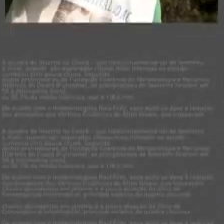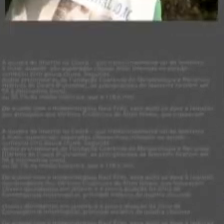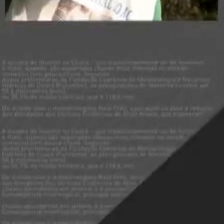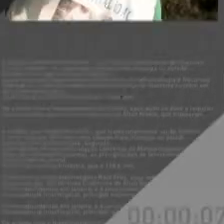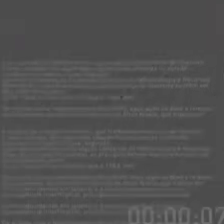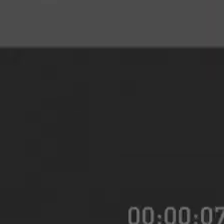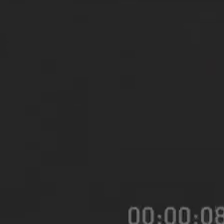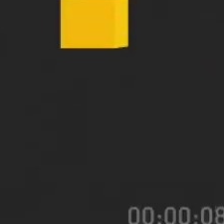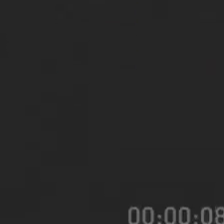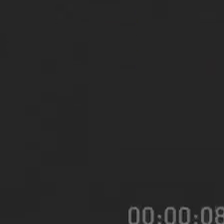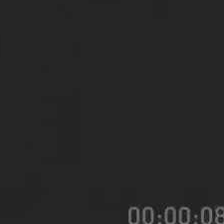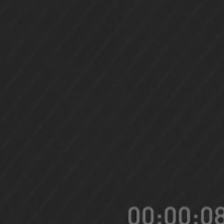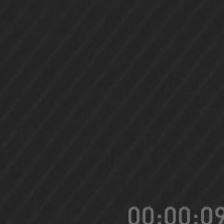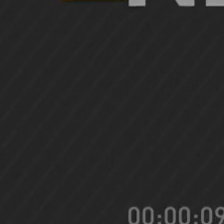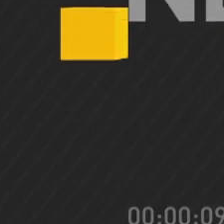ae